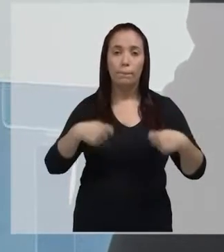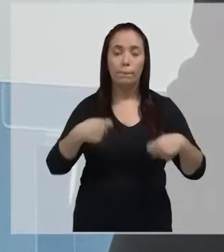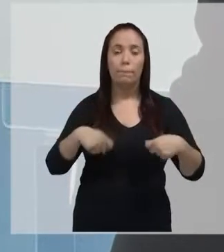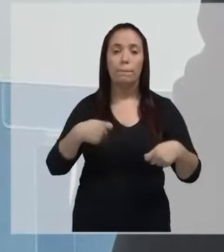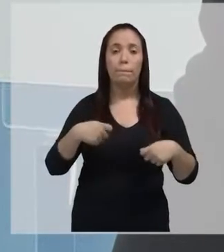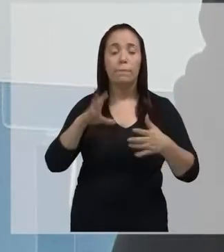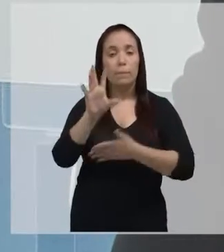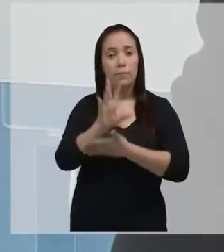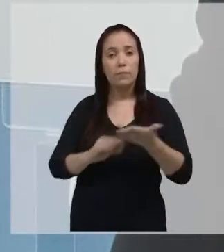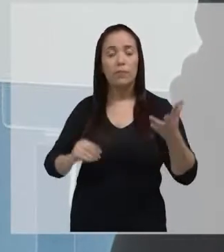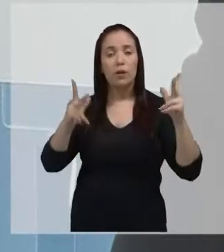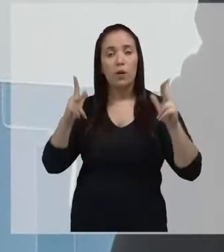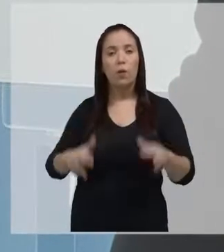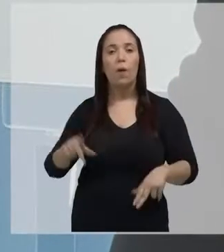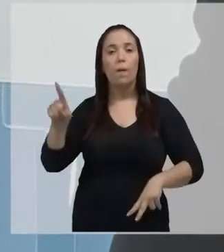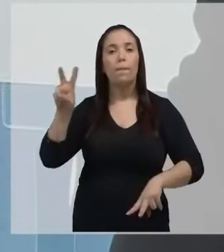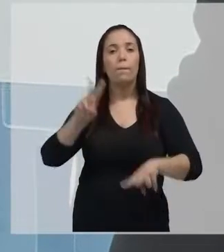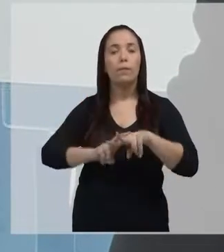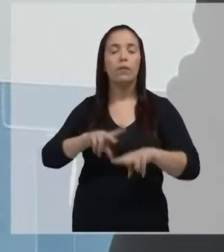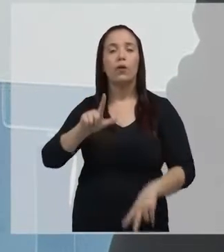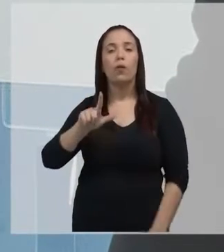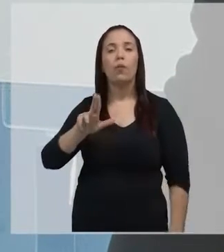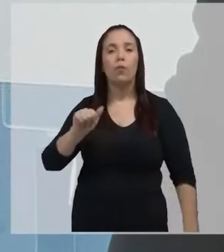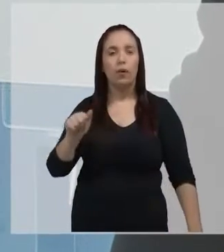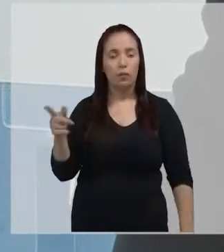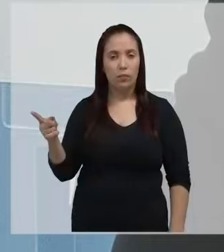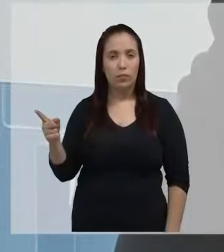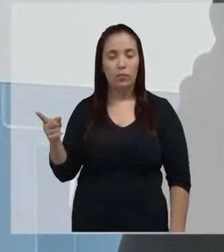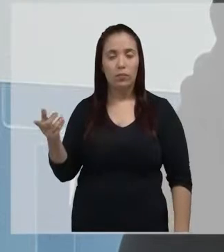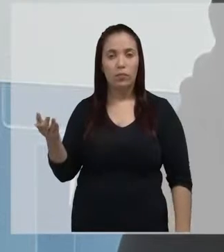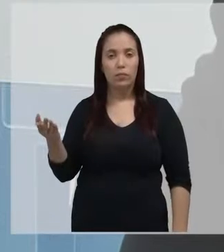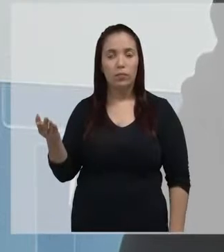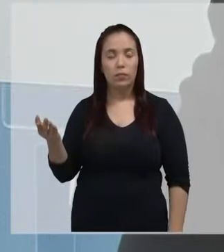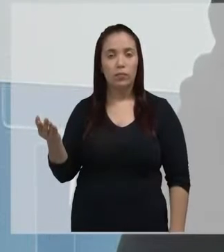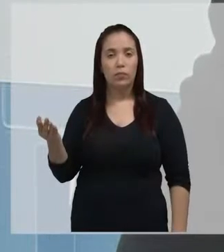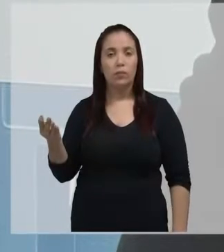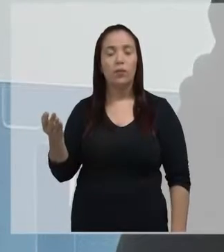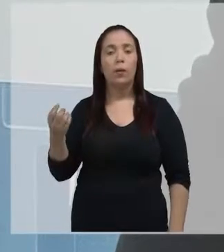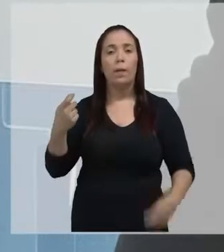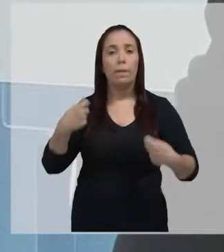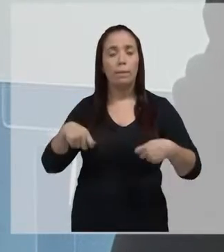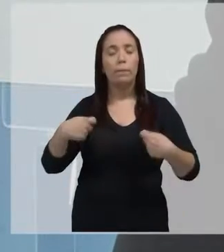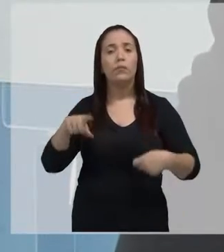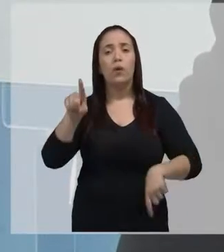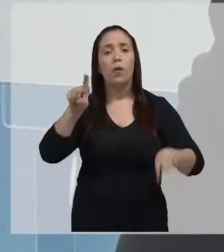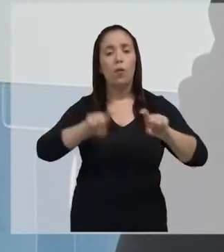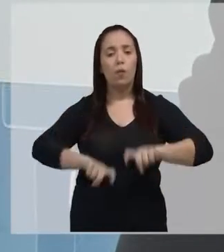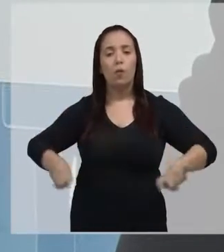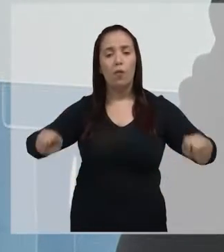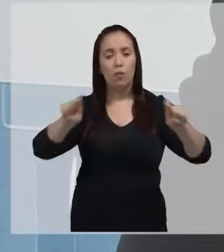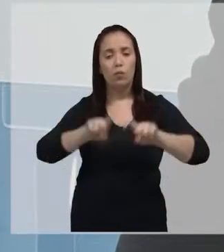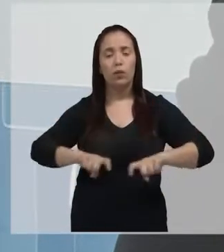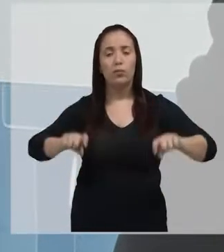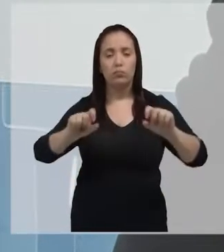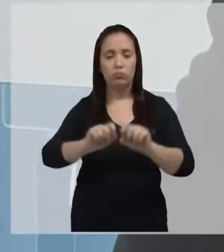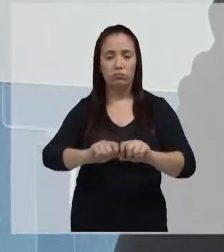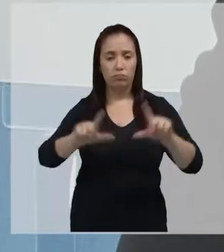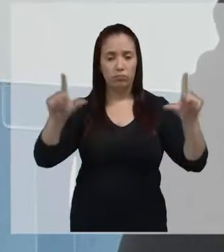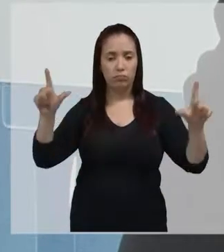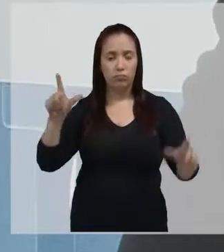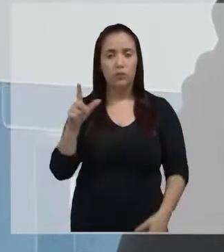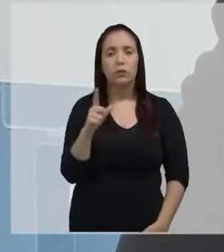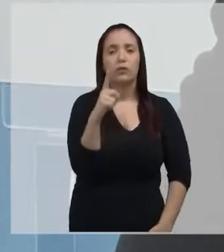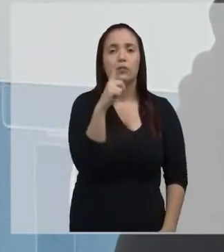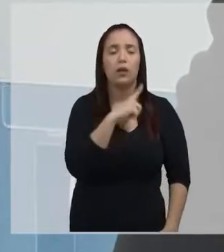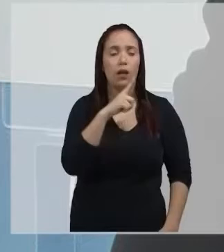essa última em relação à prisão do Lula. Ter sido tomada dentro do computador, no entendimento jurídico e sendo repassada para